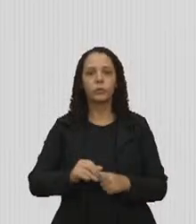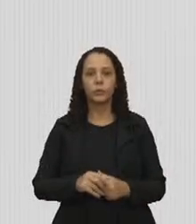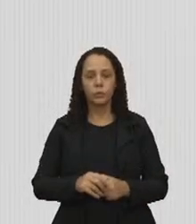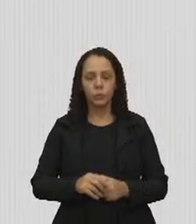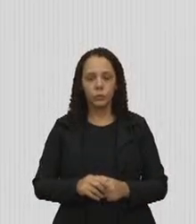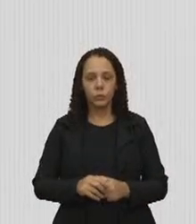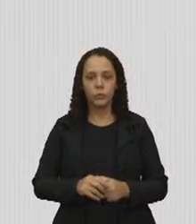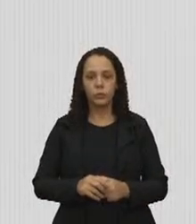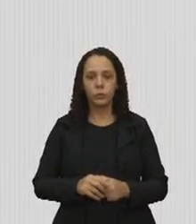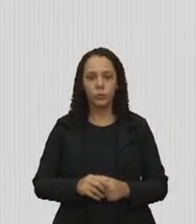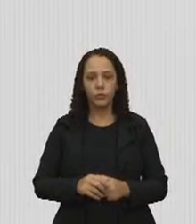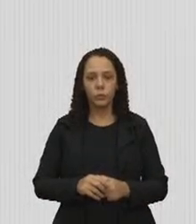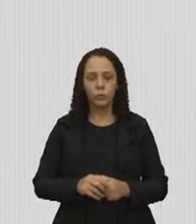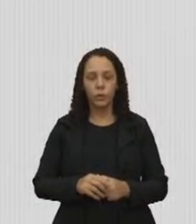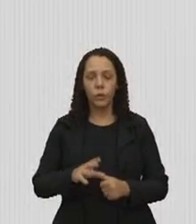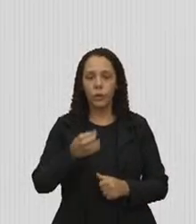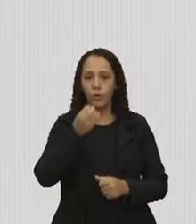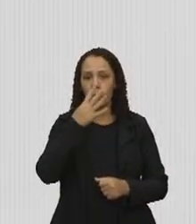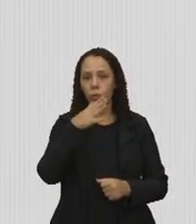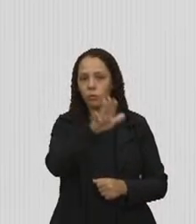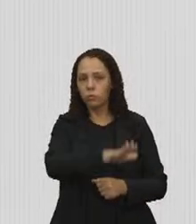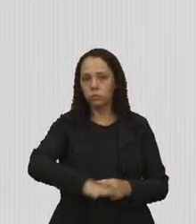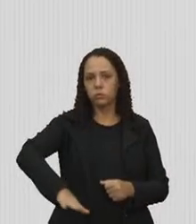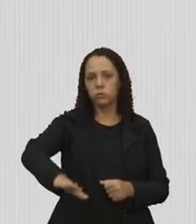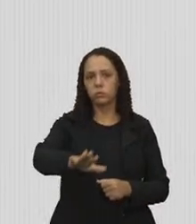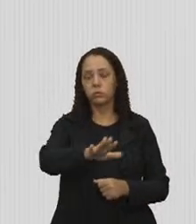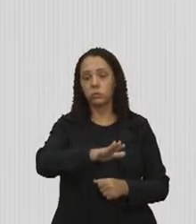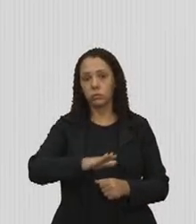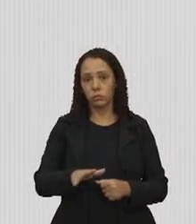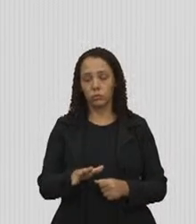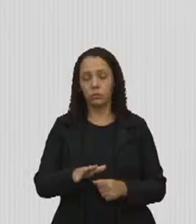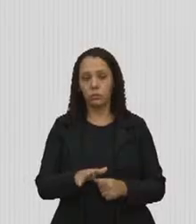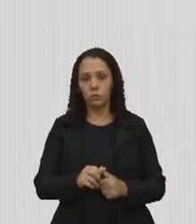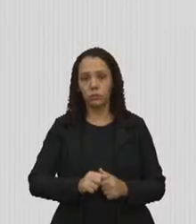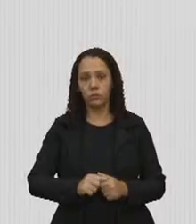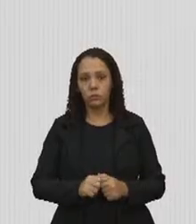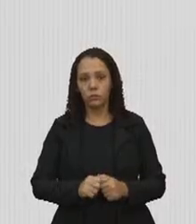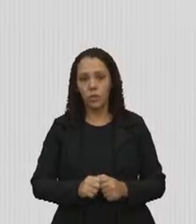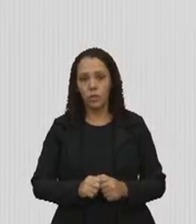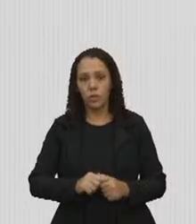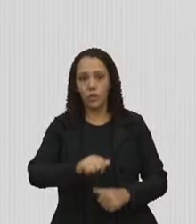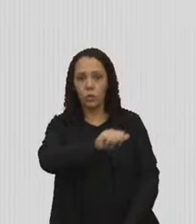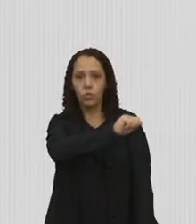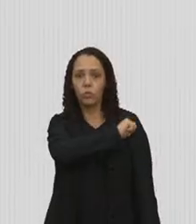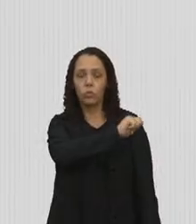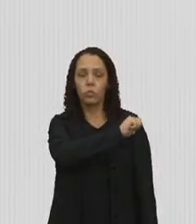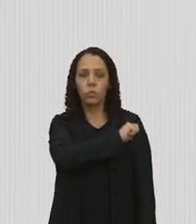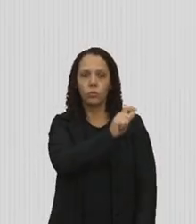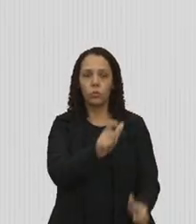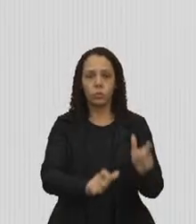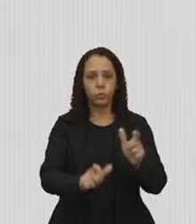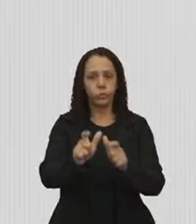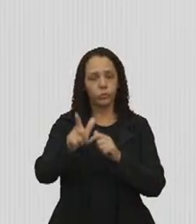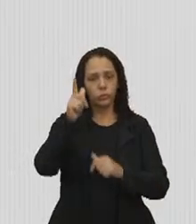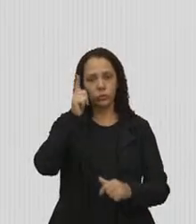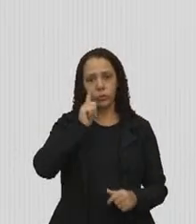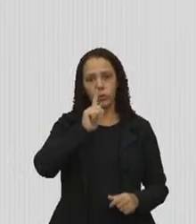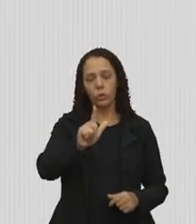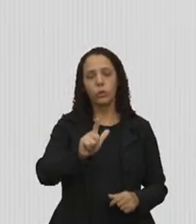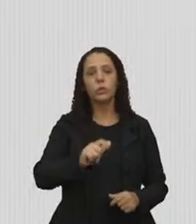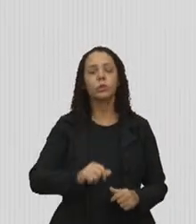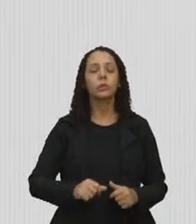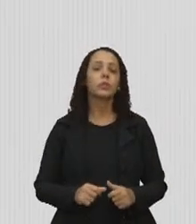interessante, né, na região e no campus, e os alunos têm conseguido, né, sua